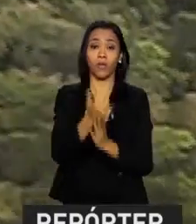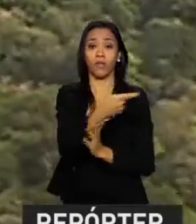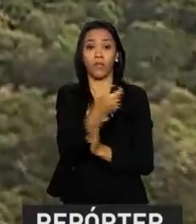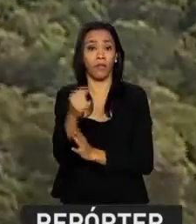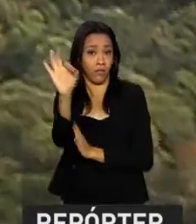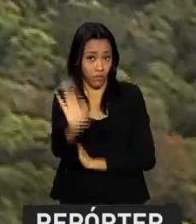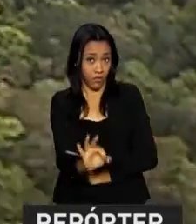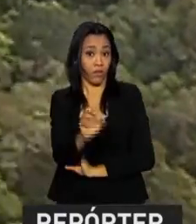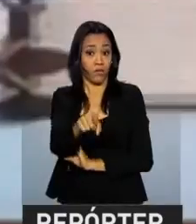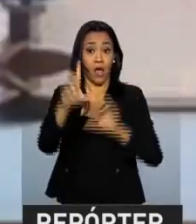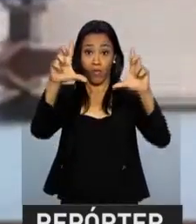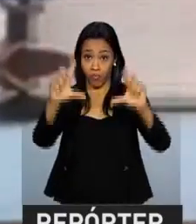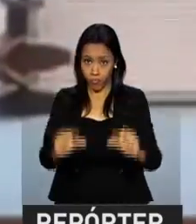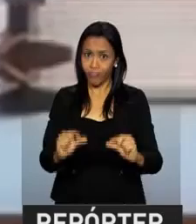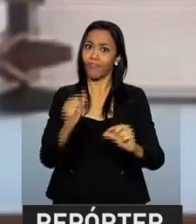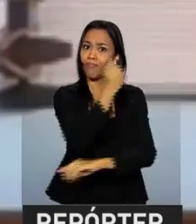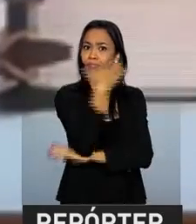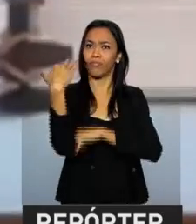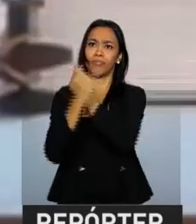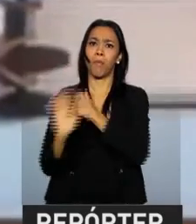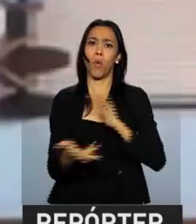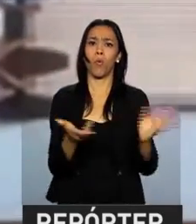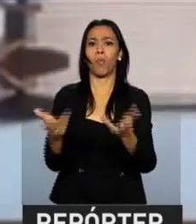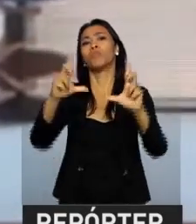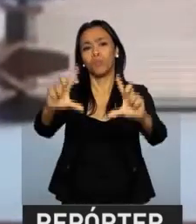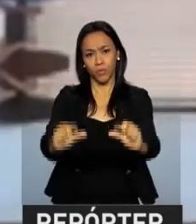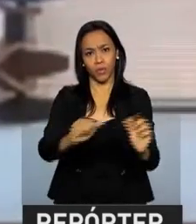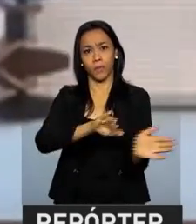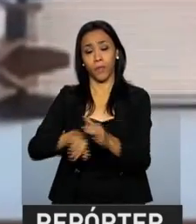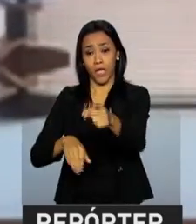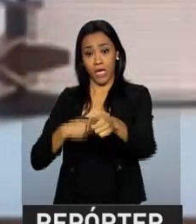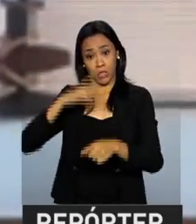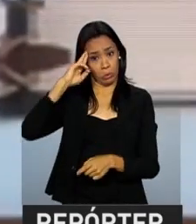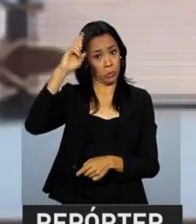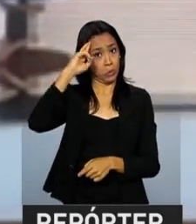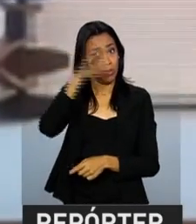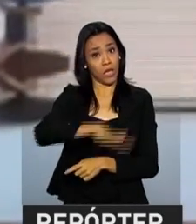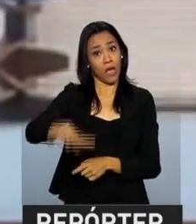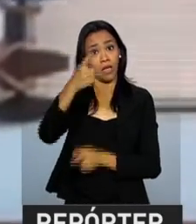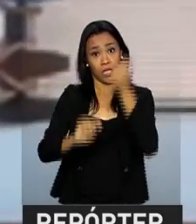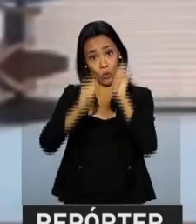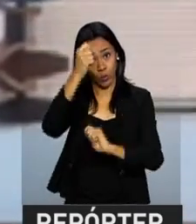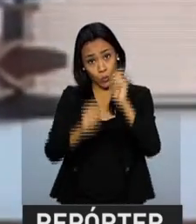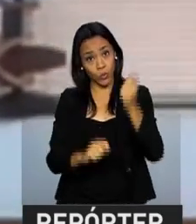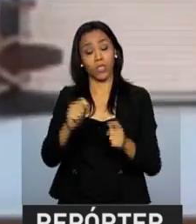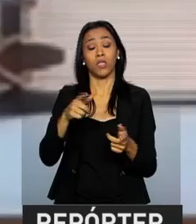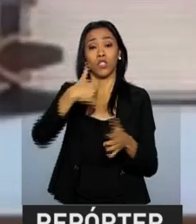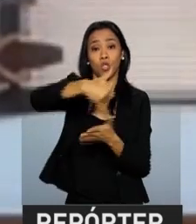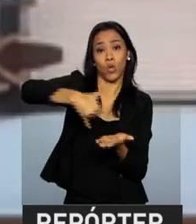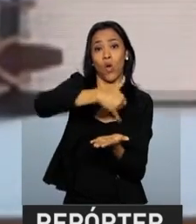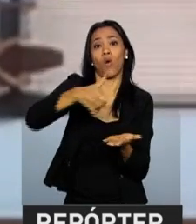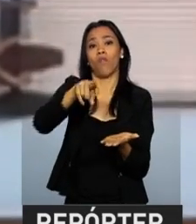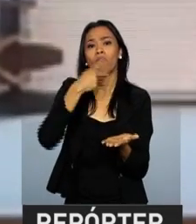o desmatamento caiu. Para o gerente da Associação Brasileira das Indústrias de Óleos Vegetais, isso comprova que é possível